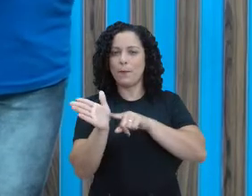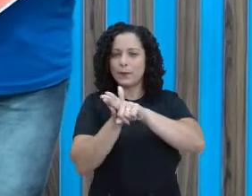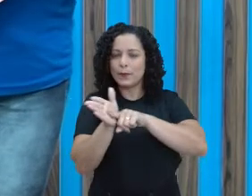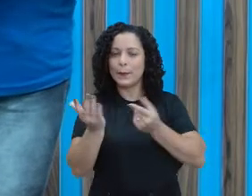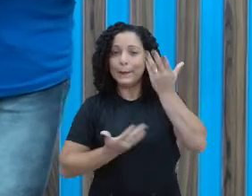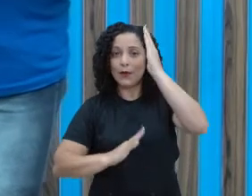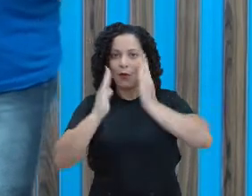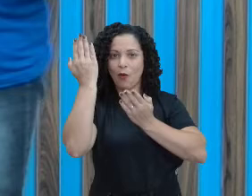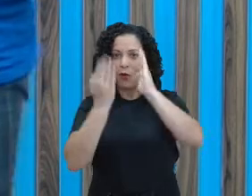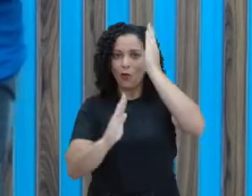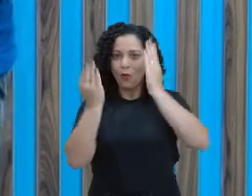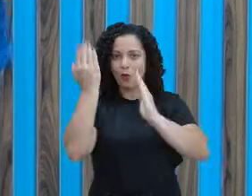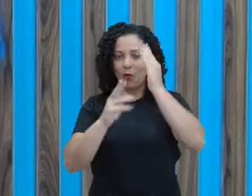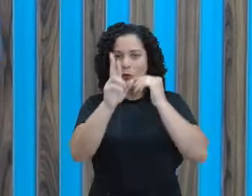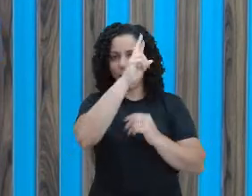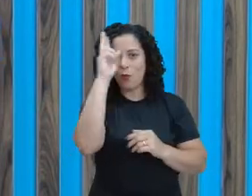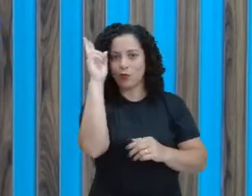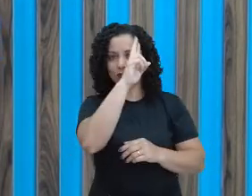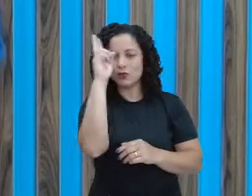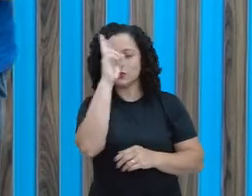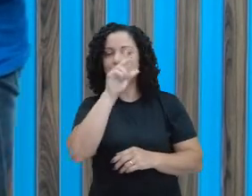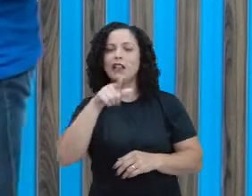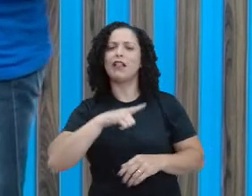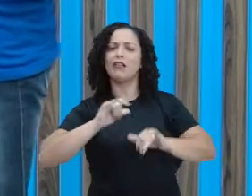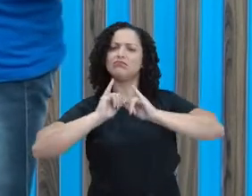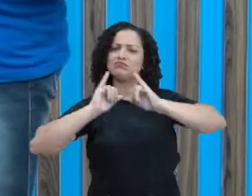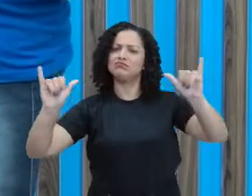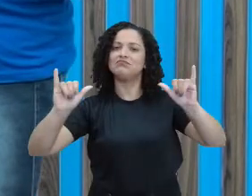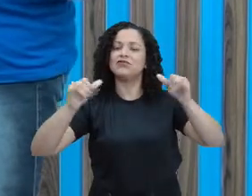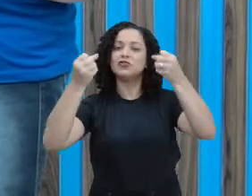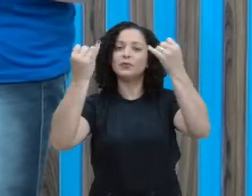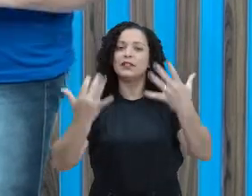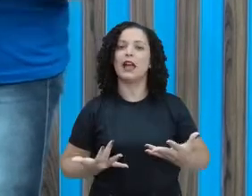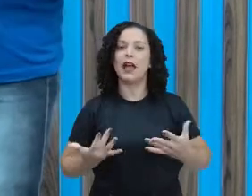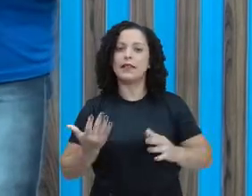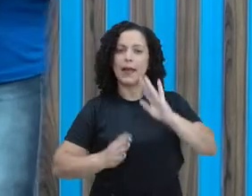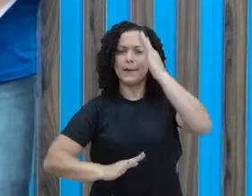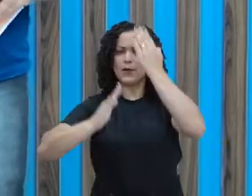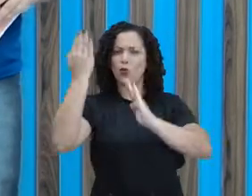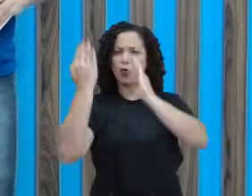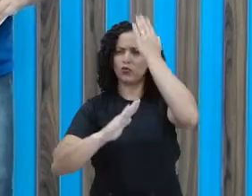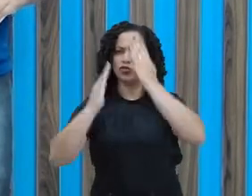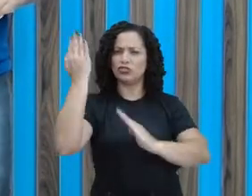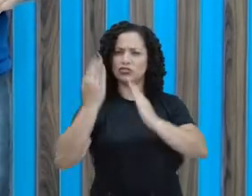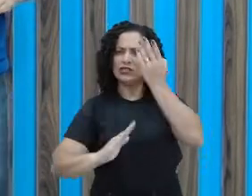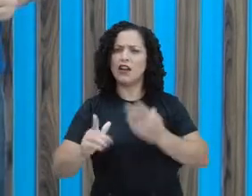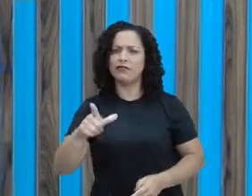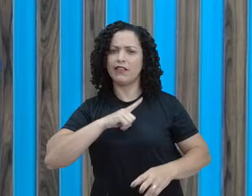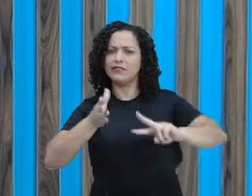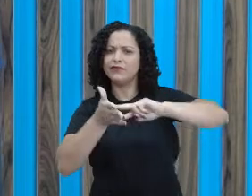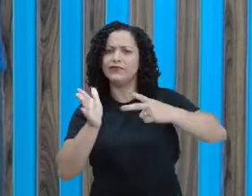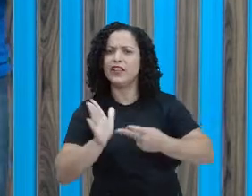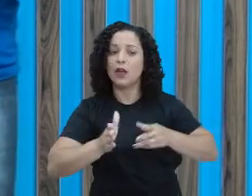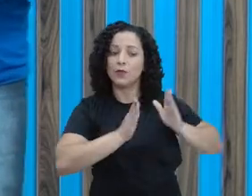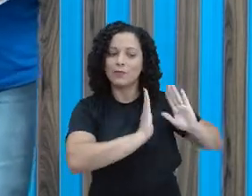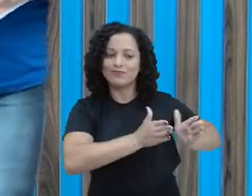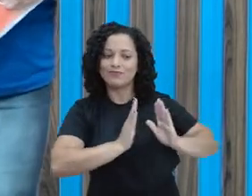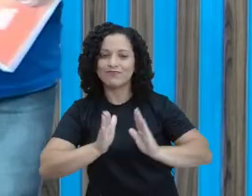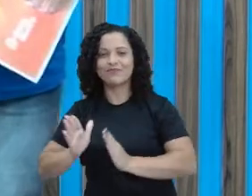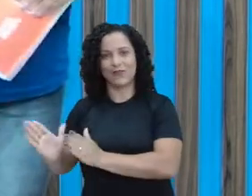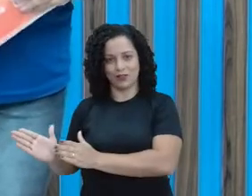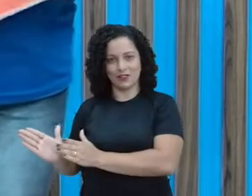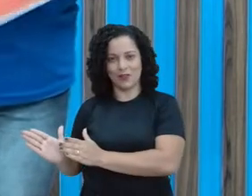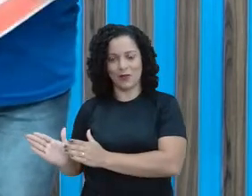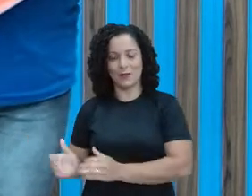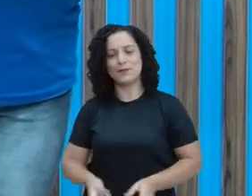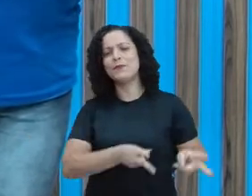ele traz para a gente essa informação. Nada da biologia faz sentido, exceto à luz da evolução. Então, a gente percebe aqui